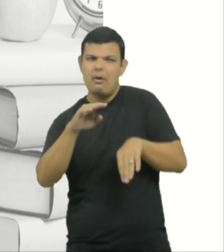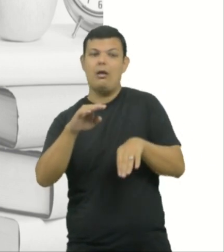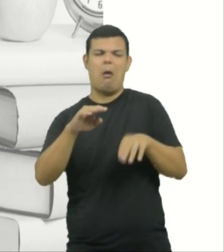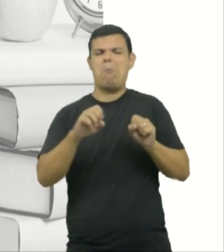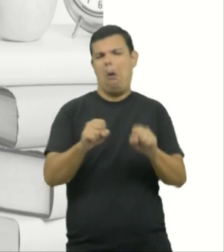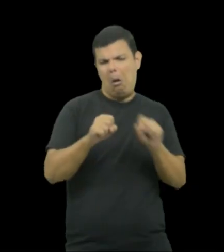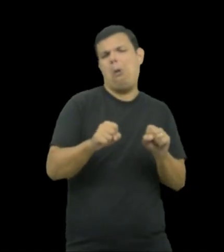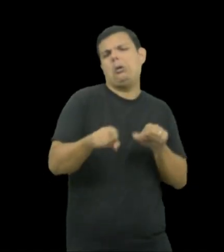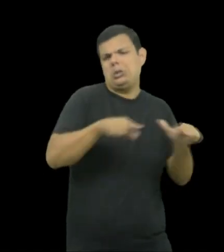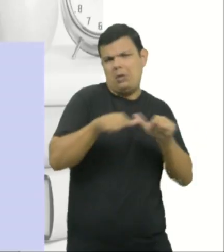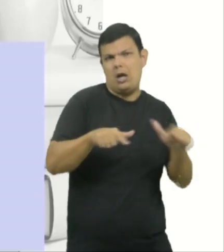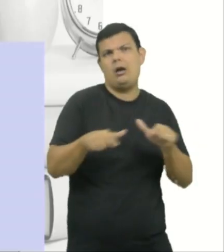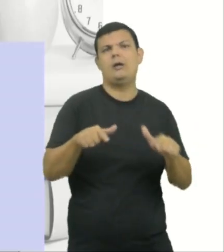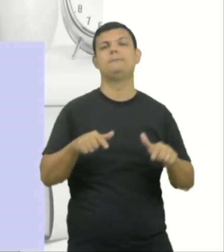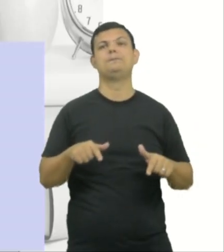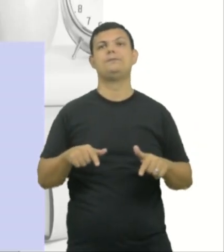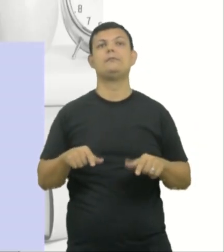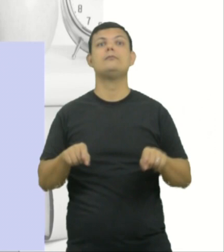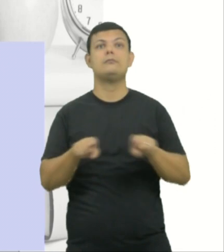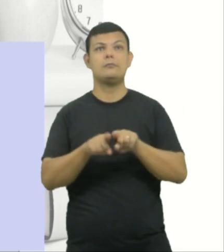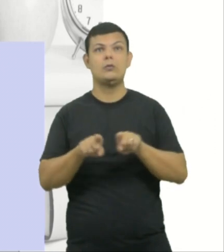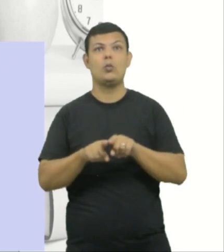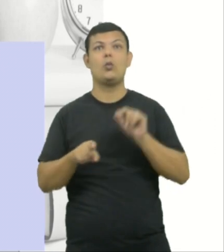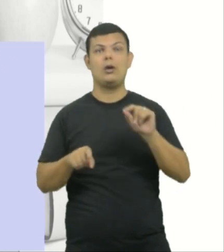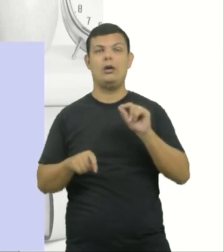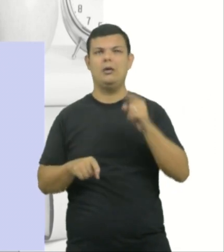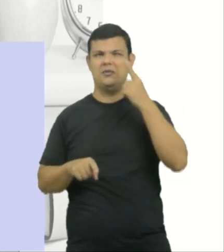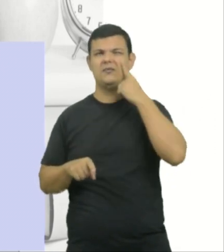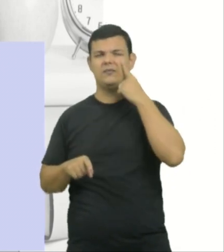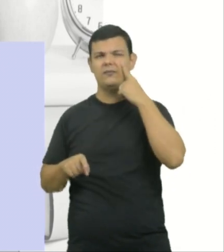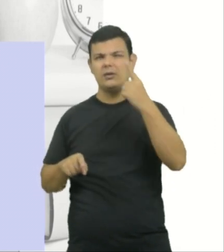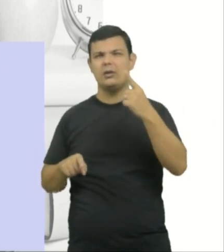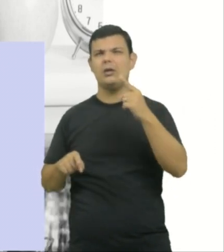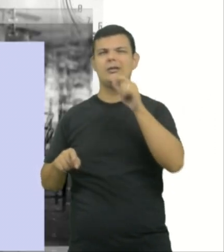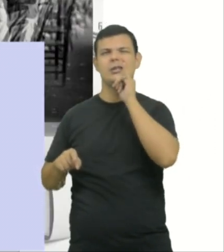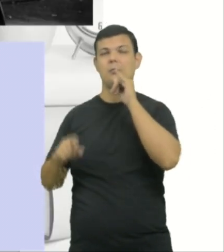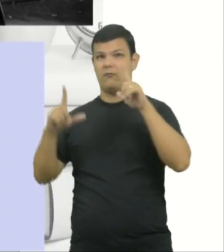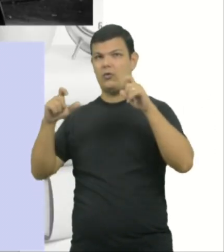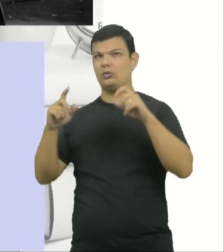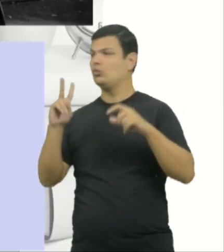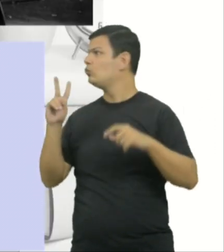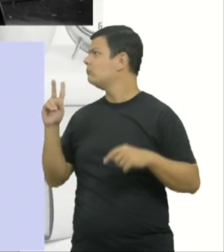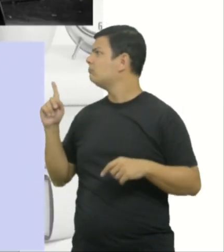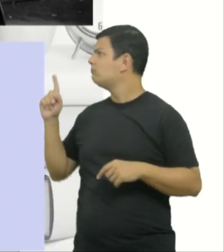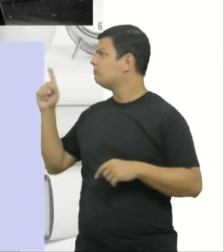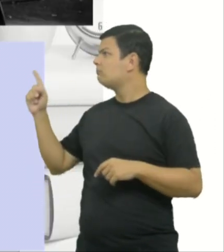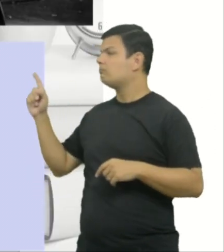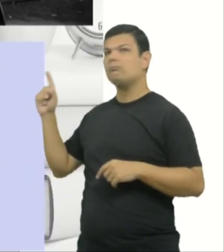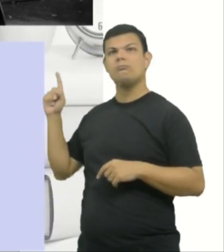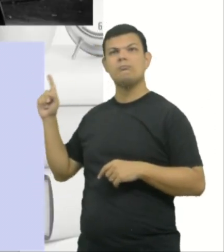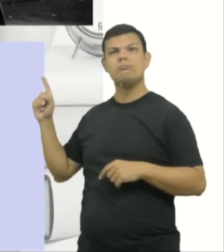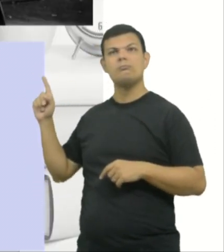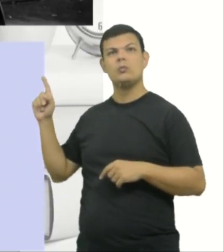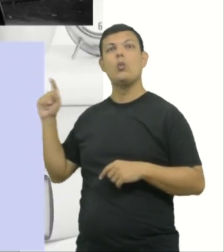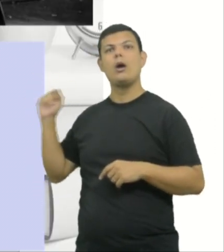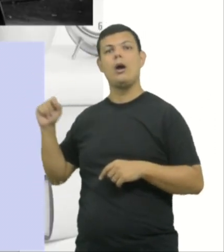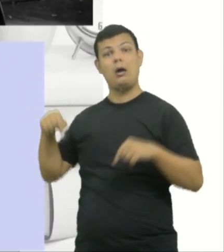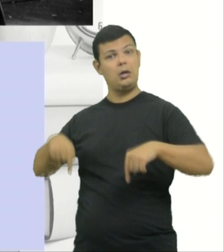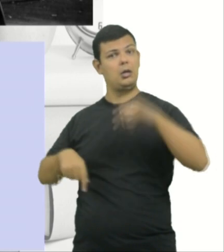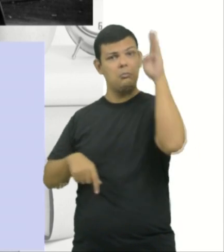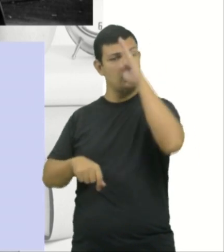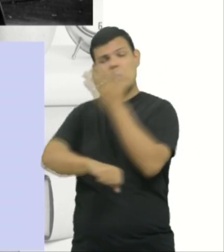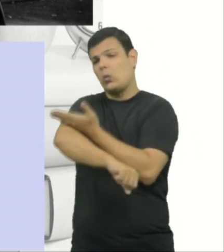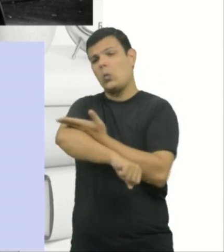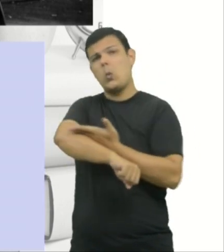trabalhar. É tanto que, se você observar essas duas fotos aqui, ó, era muito comum no Brasil e no